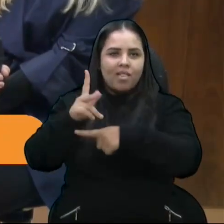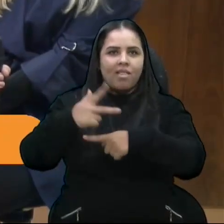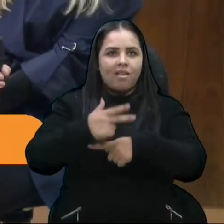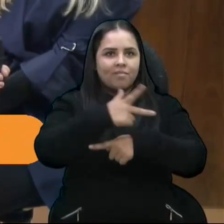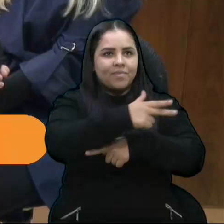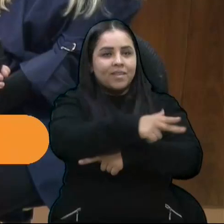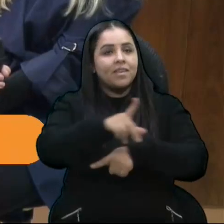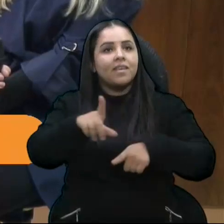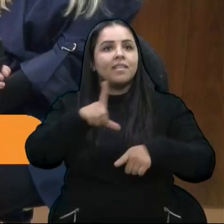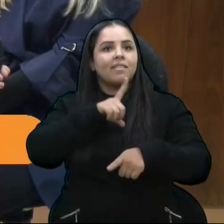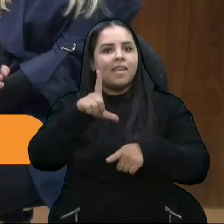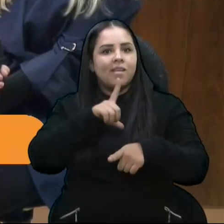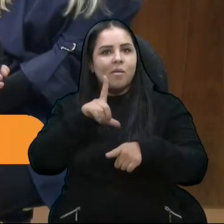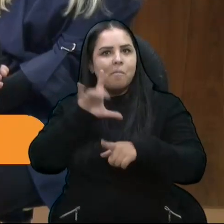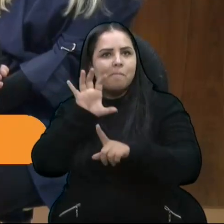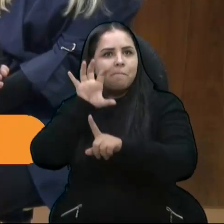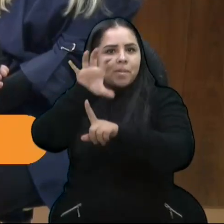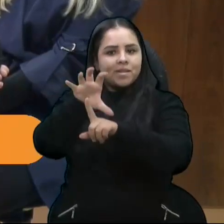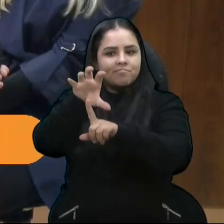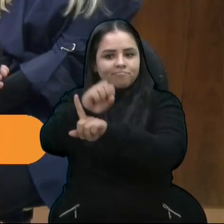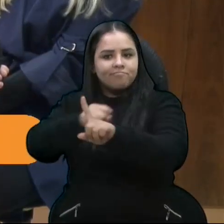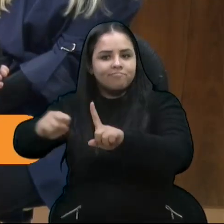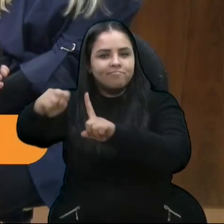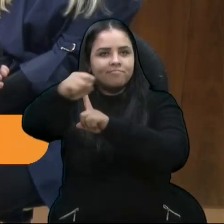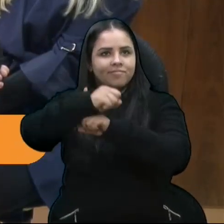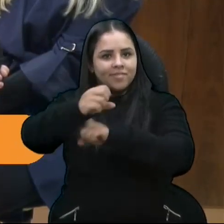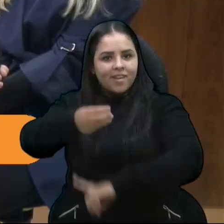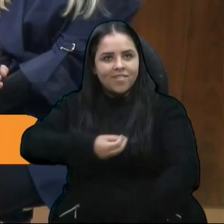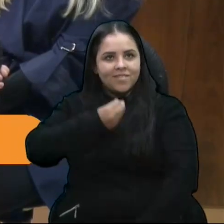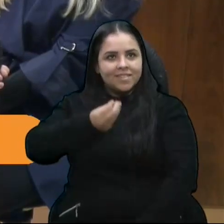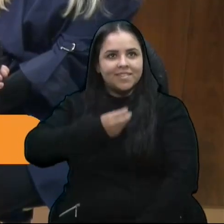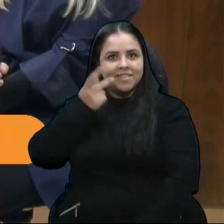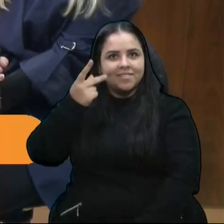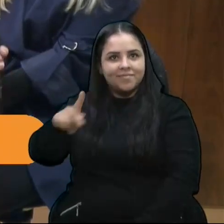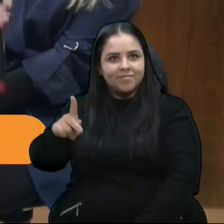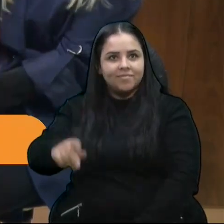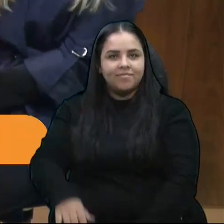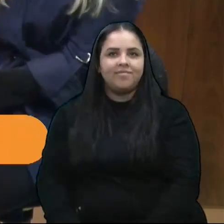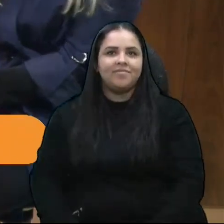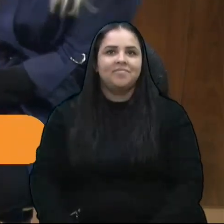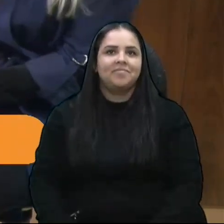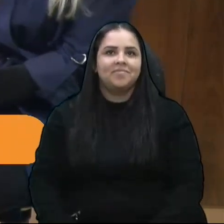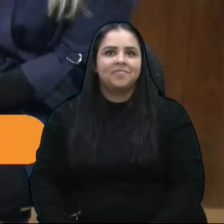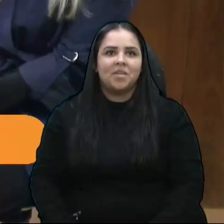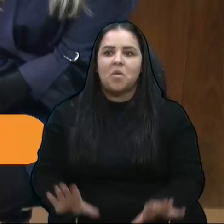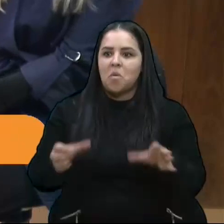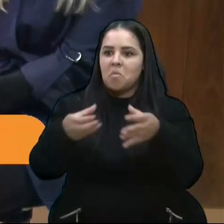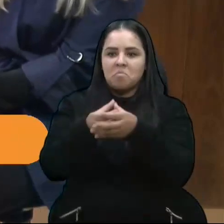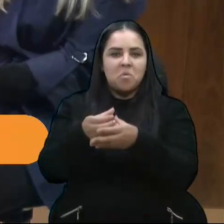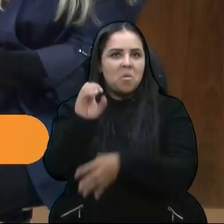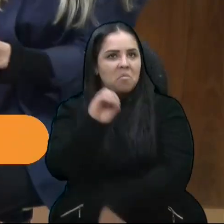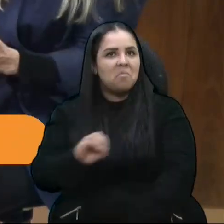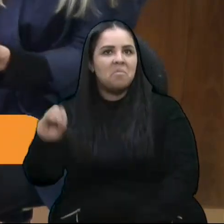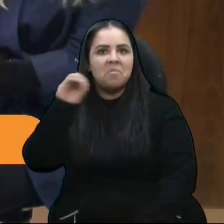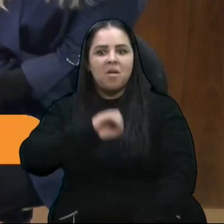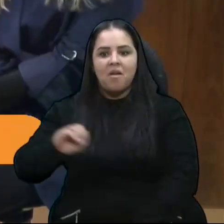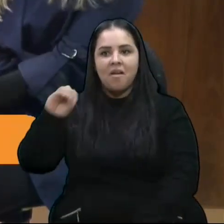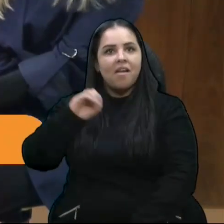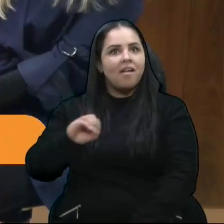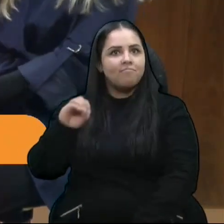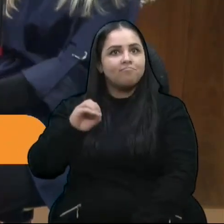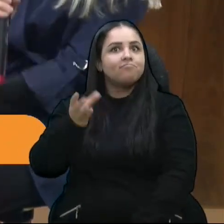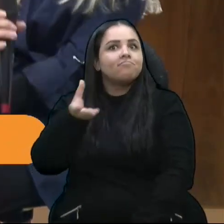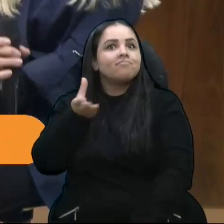por ações de impacto social durante suas vidas. Um timaço, né, Vânia? Olha, estou curiosa para saber o que eles têm a nos